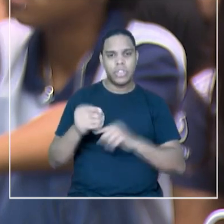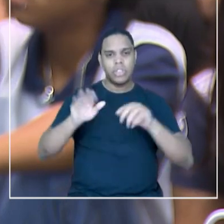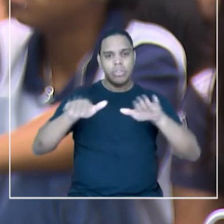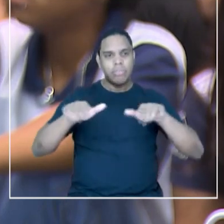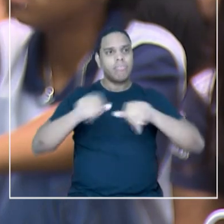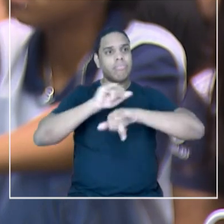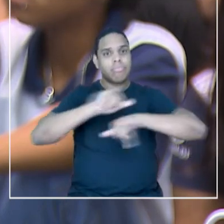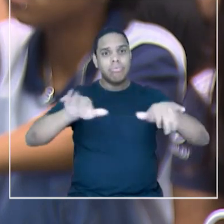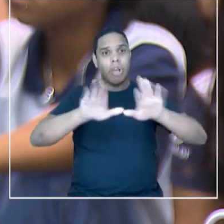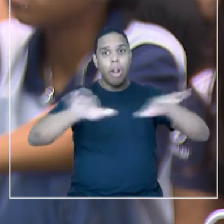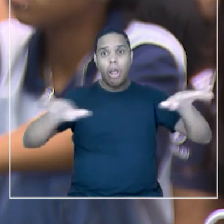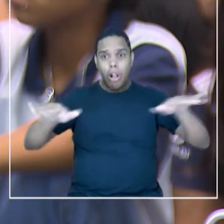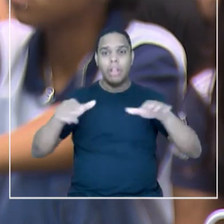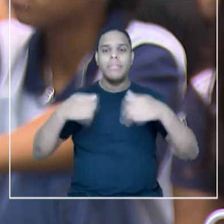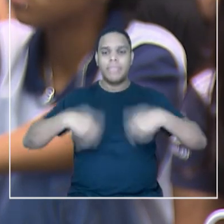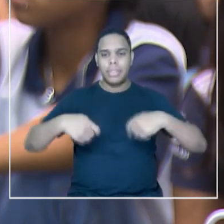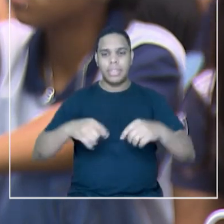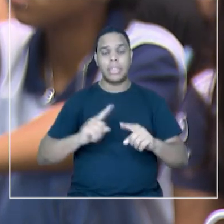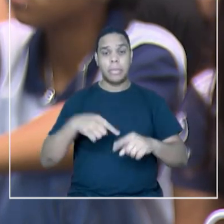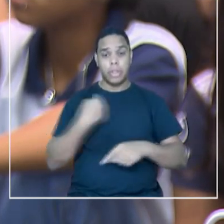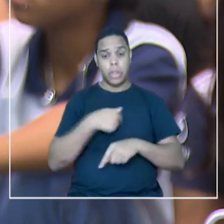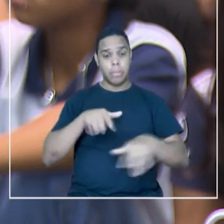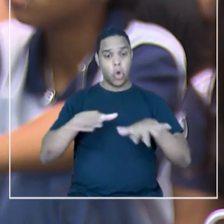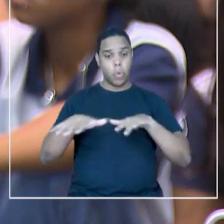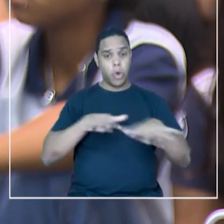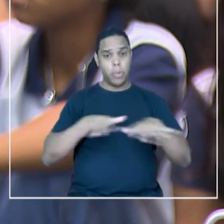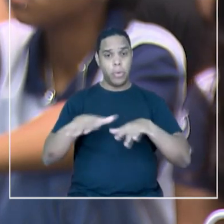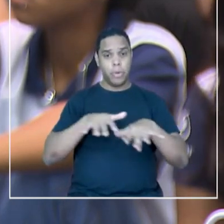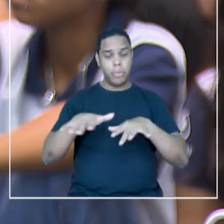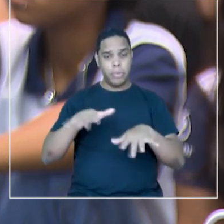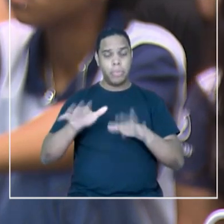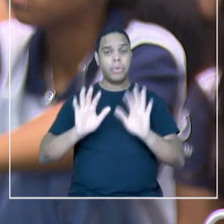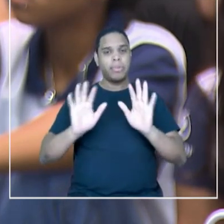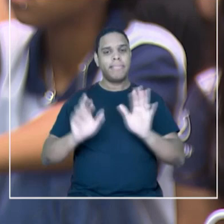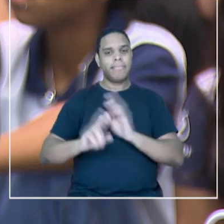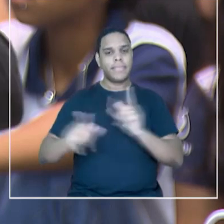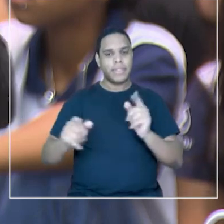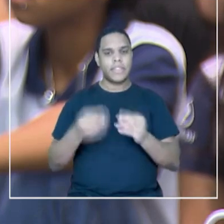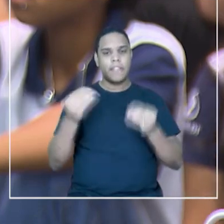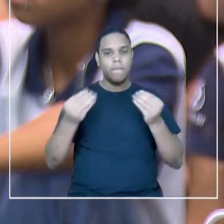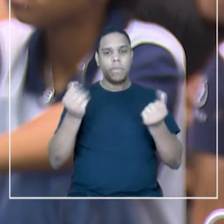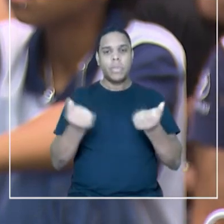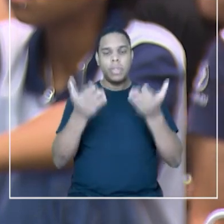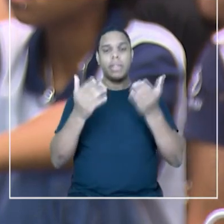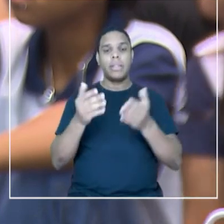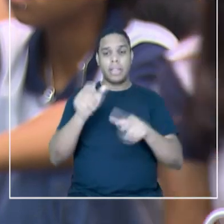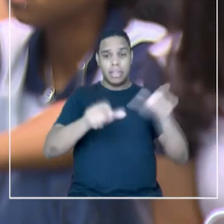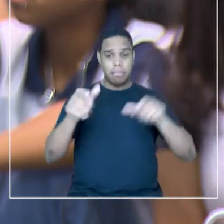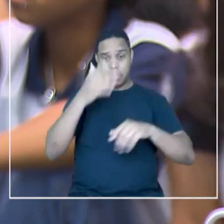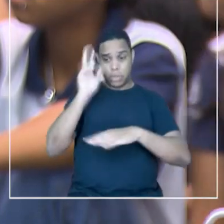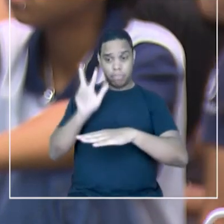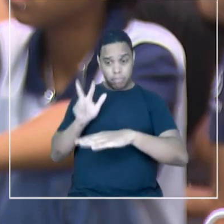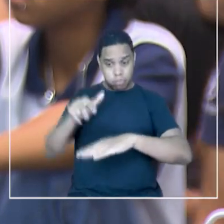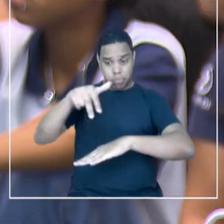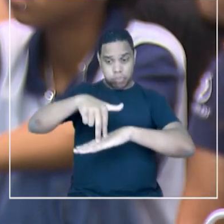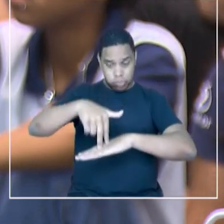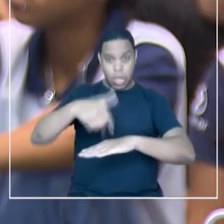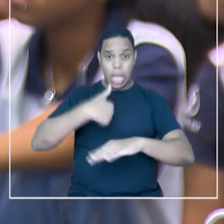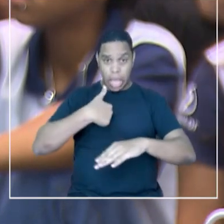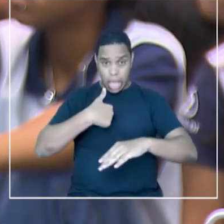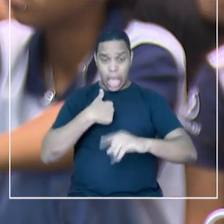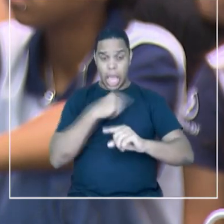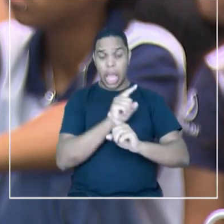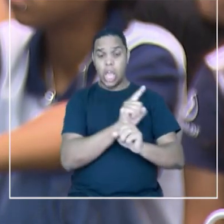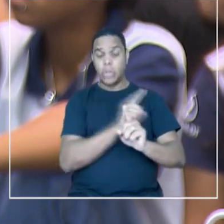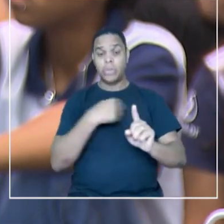algo. Mas o nosso movimento é totalmente o contrário. Assim, é como é que eu dou protagonismo para eles e eu saio de cena. Então, a gente